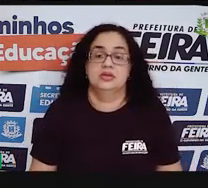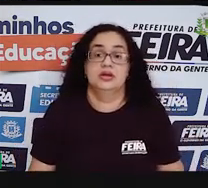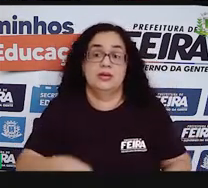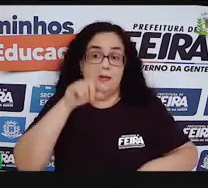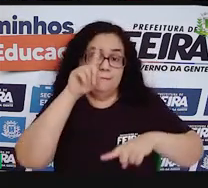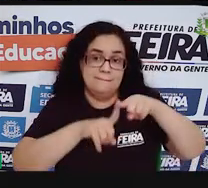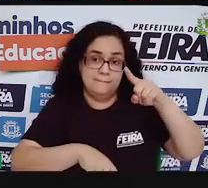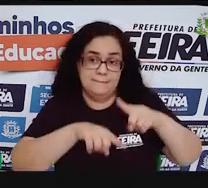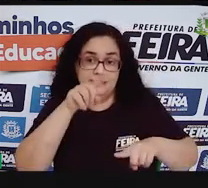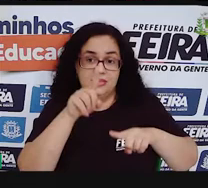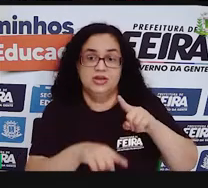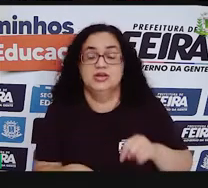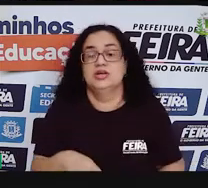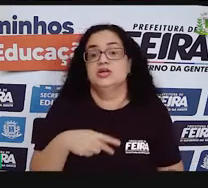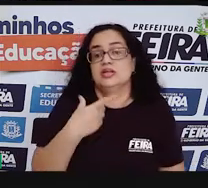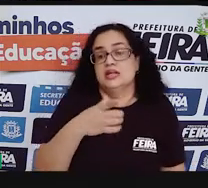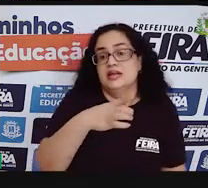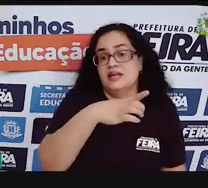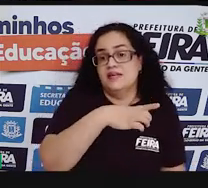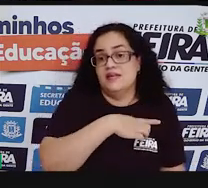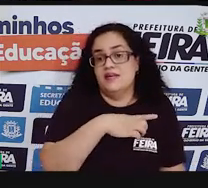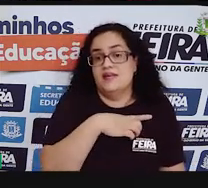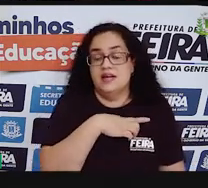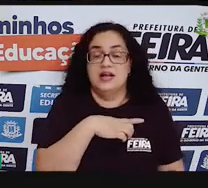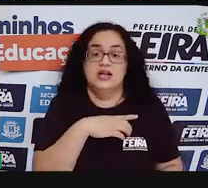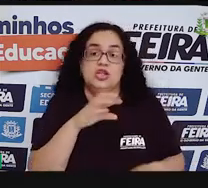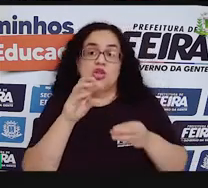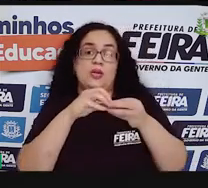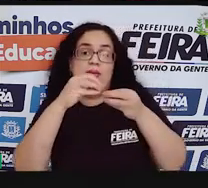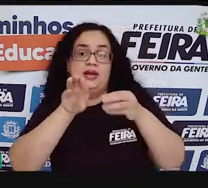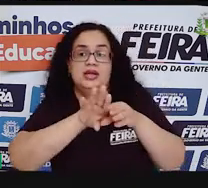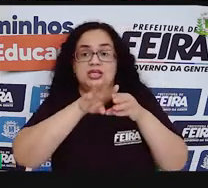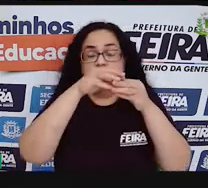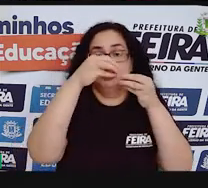Um material é flexível quando se verga,